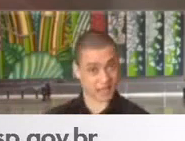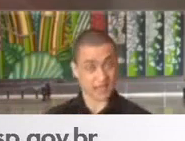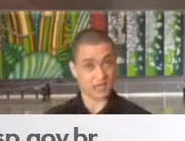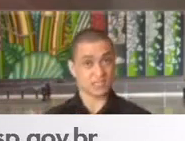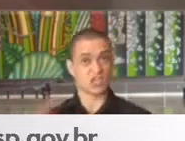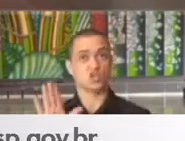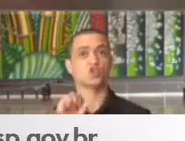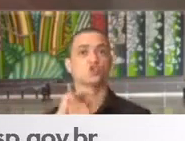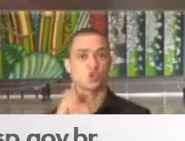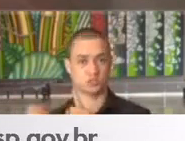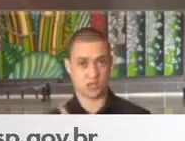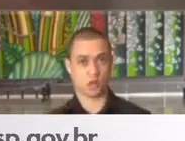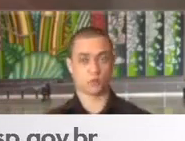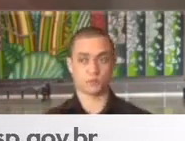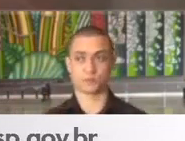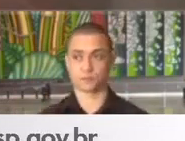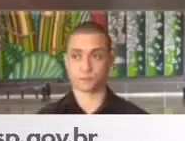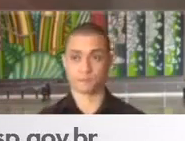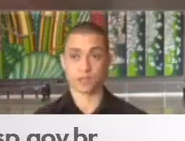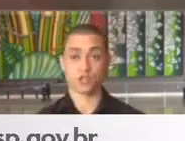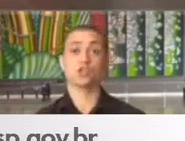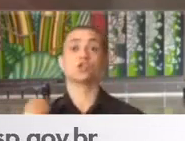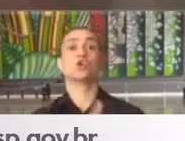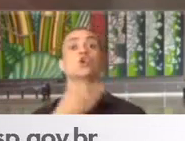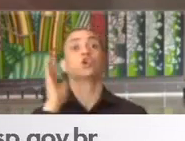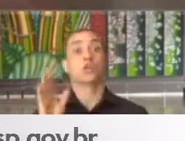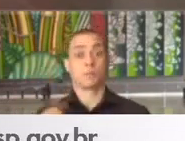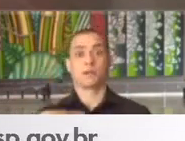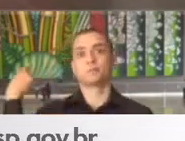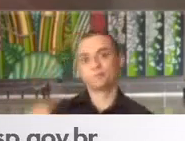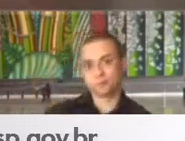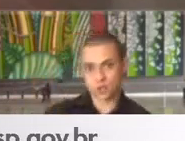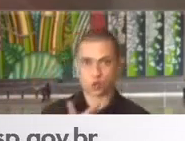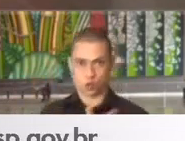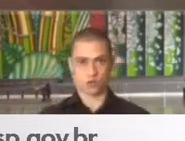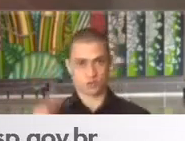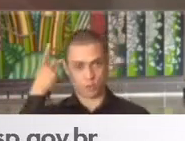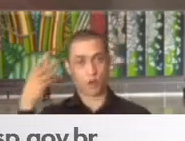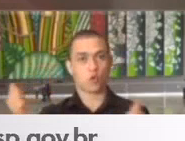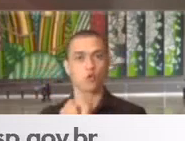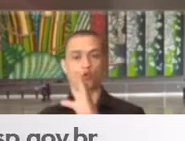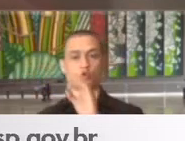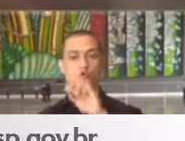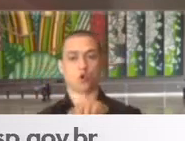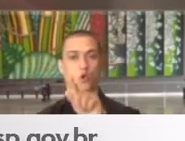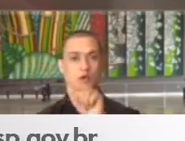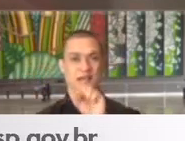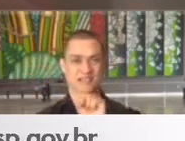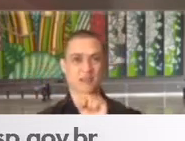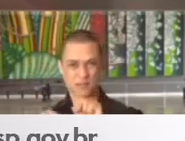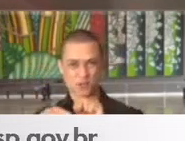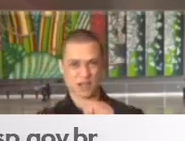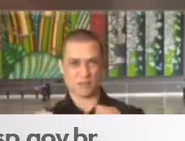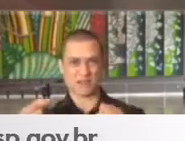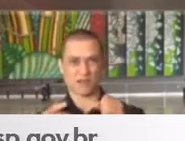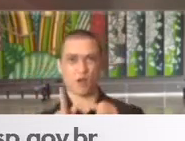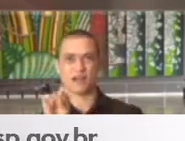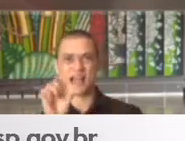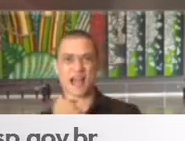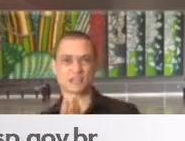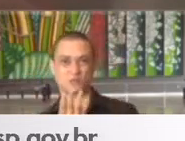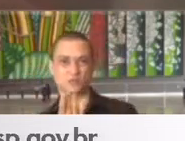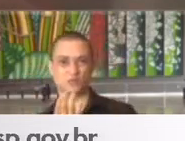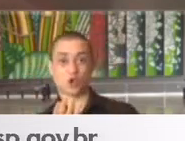social. Fizemos também um acordo, o Governo do Estado e a Comgás, suspendendo o corte do fornecimento de consumidores